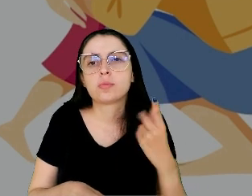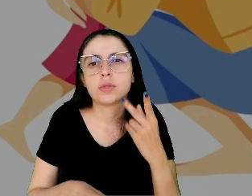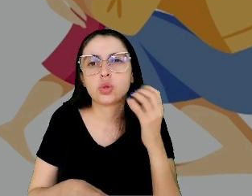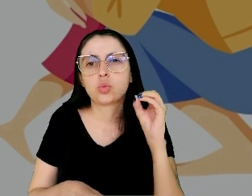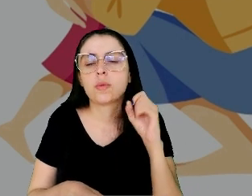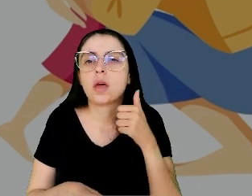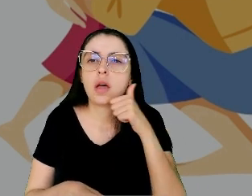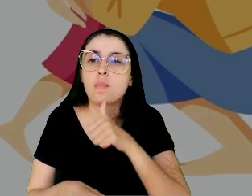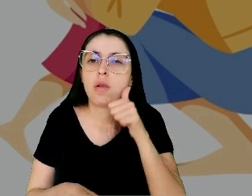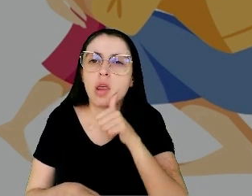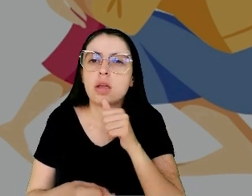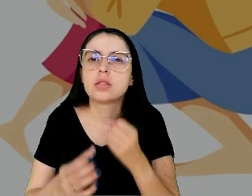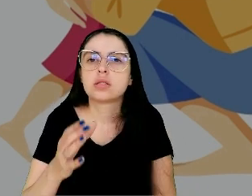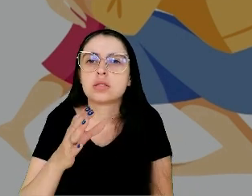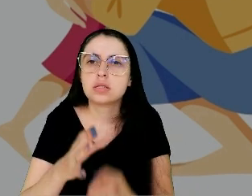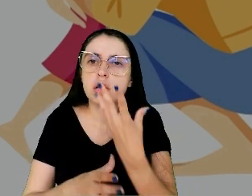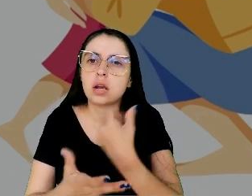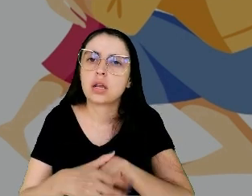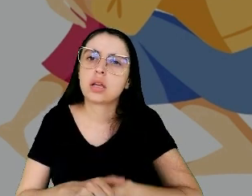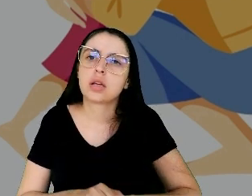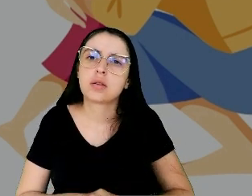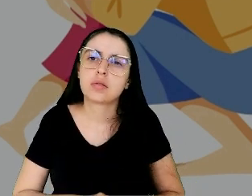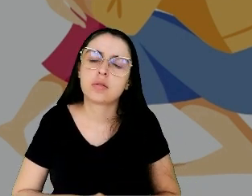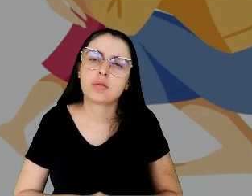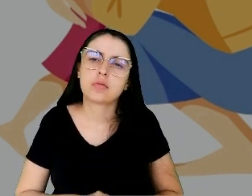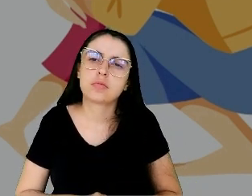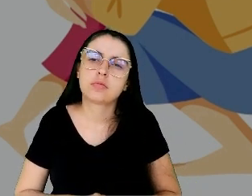e reproduzem as